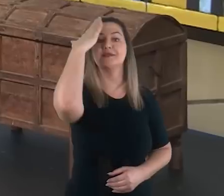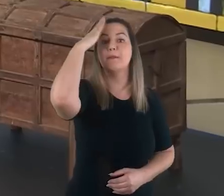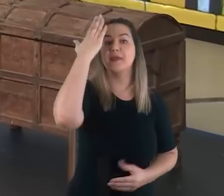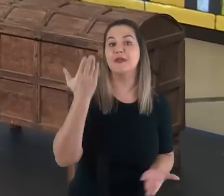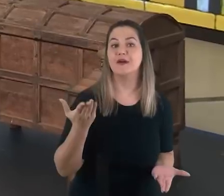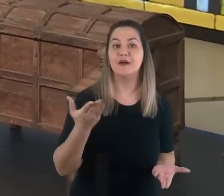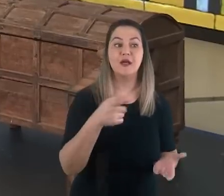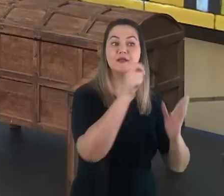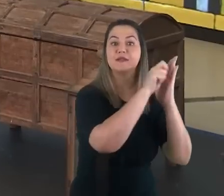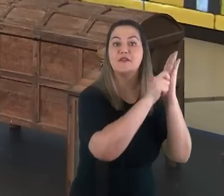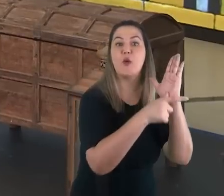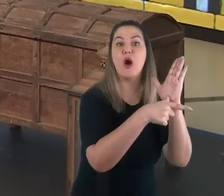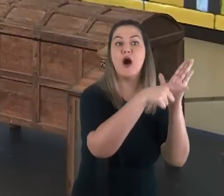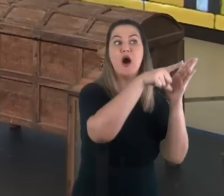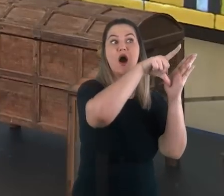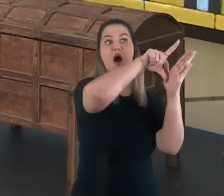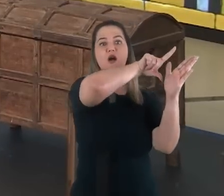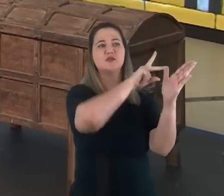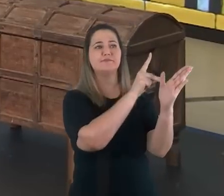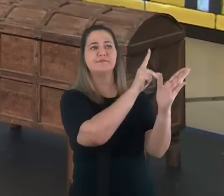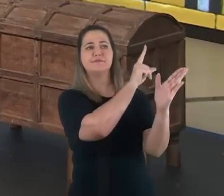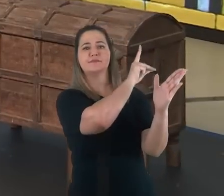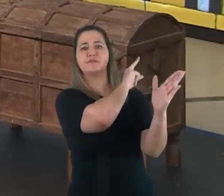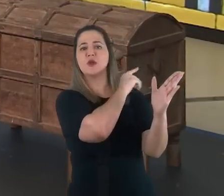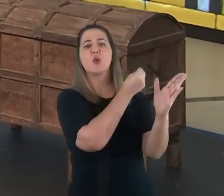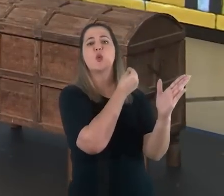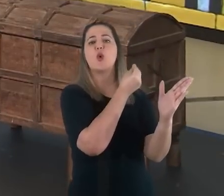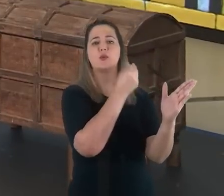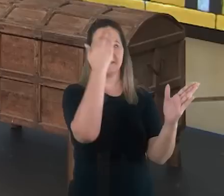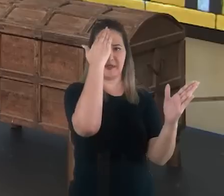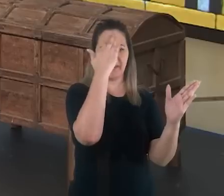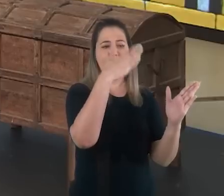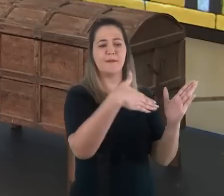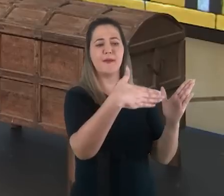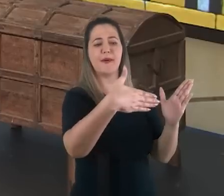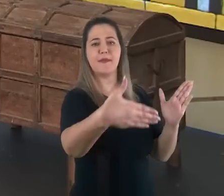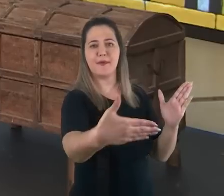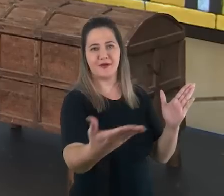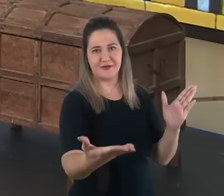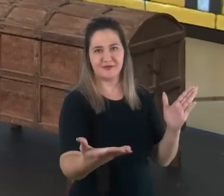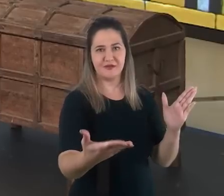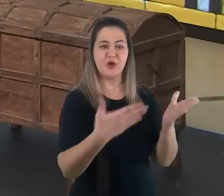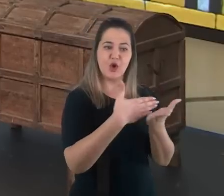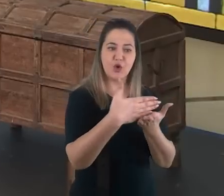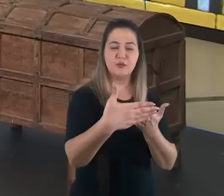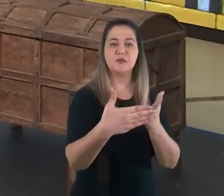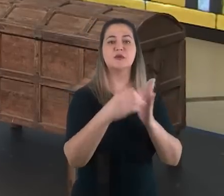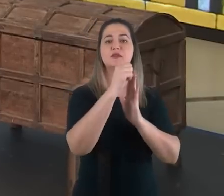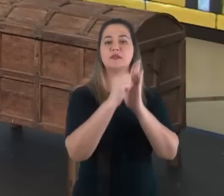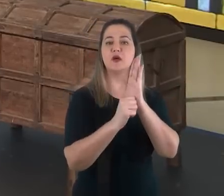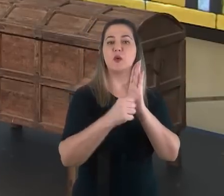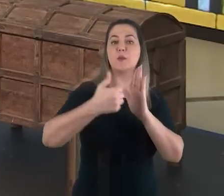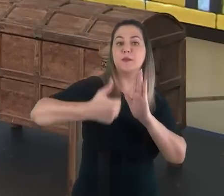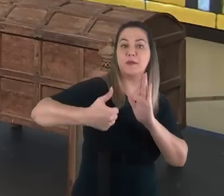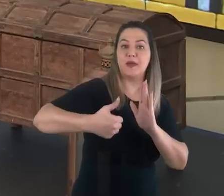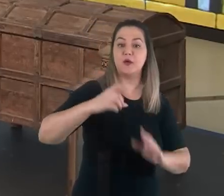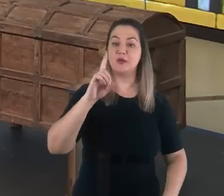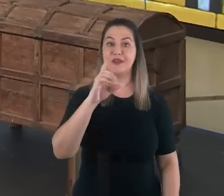contar que há em Daniel prognósticos que só se cumpriram a partir do 1º século depois de Cristo. Ou